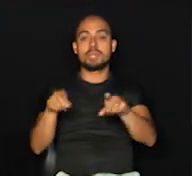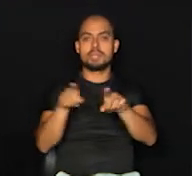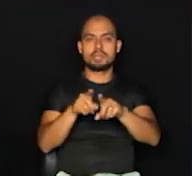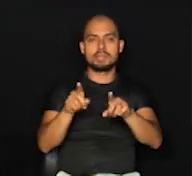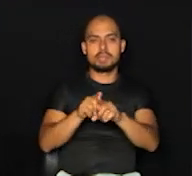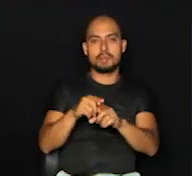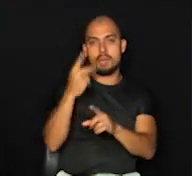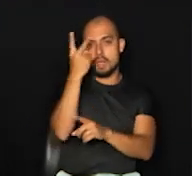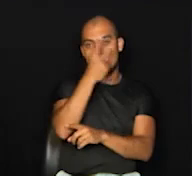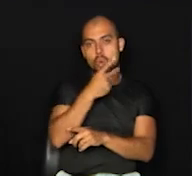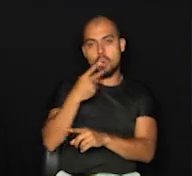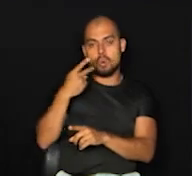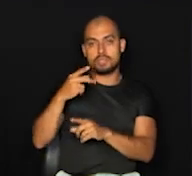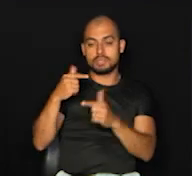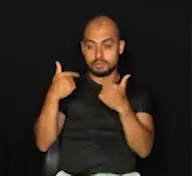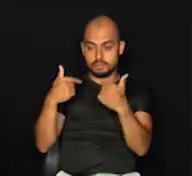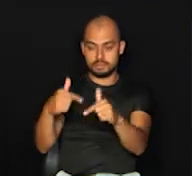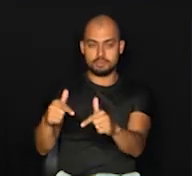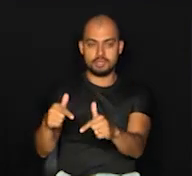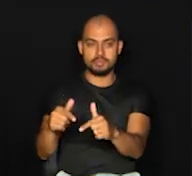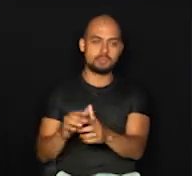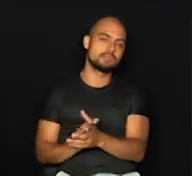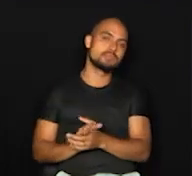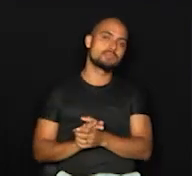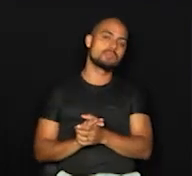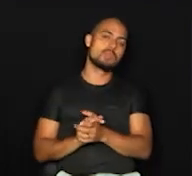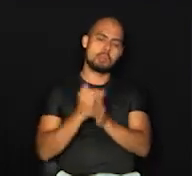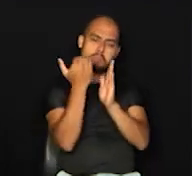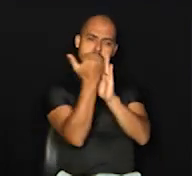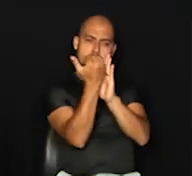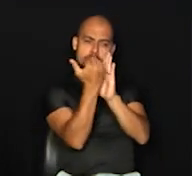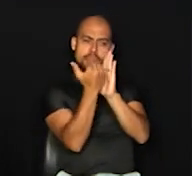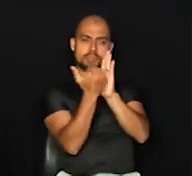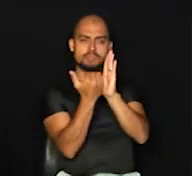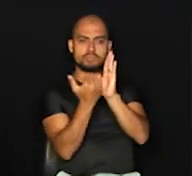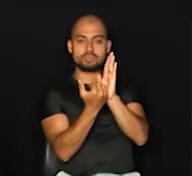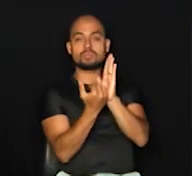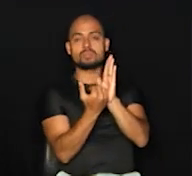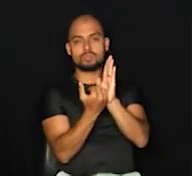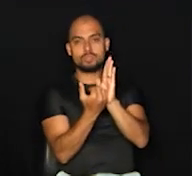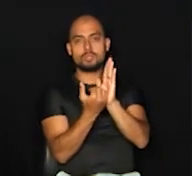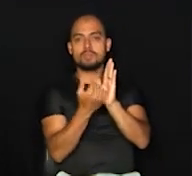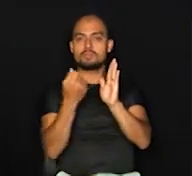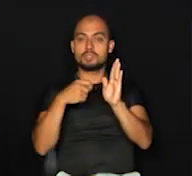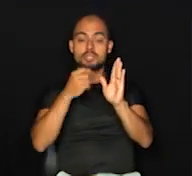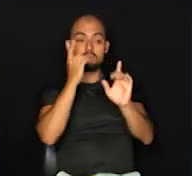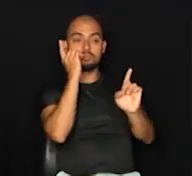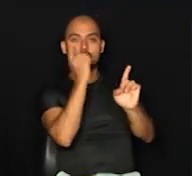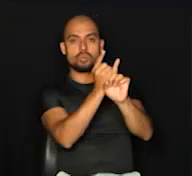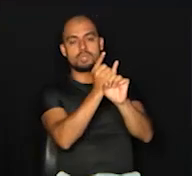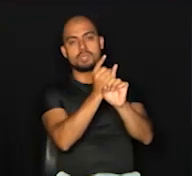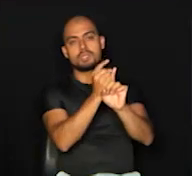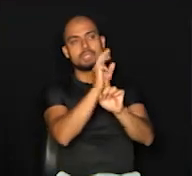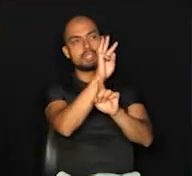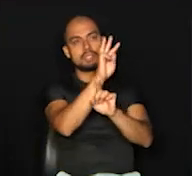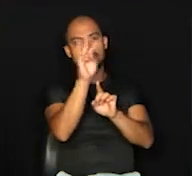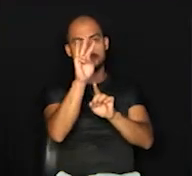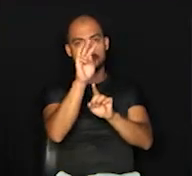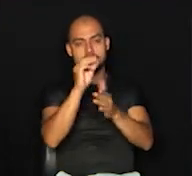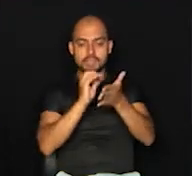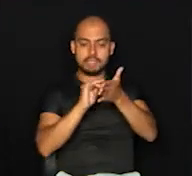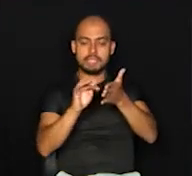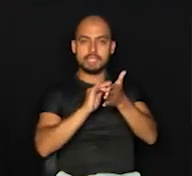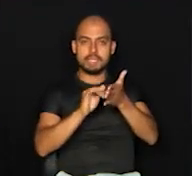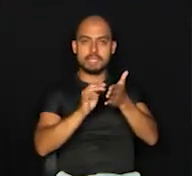trabalho pedagógico coletivo. E todos os critérios completamente você encontra ali na Secretaria